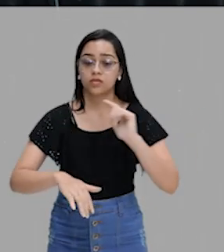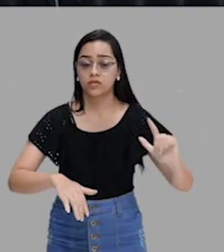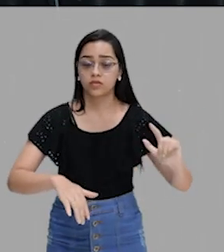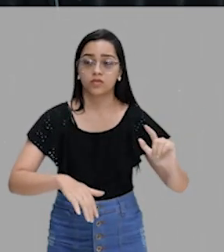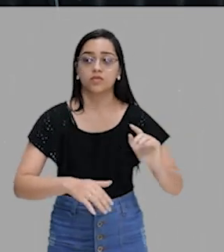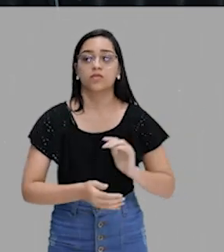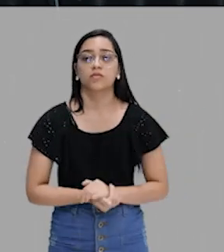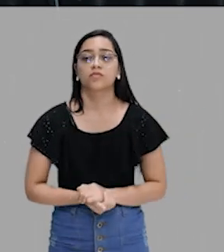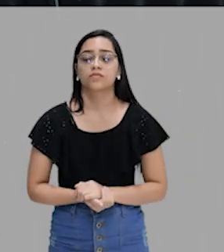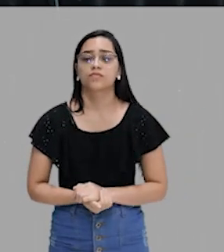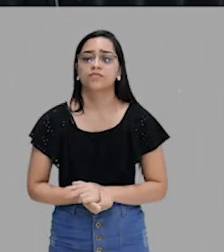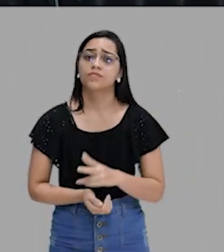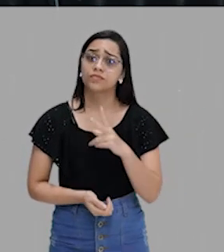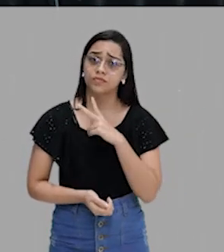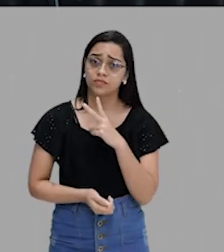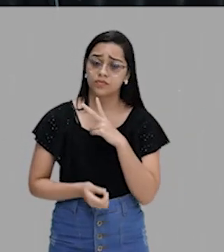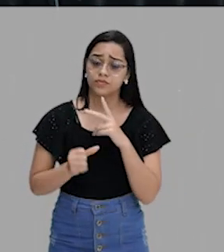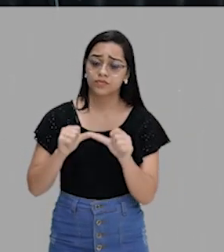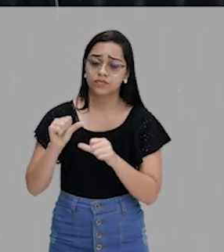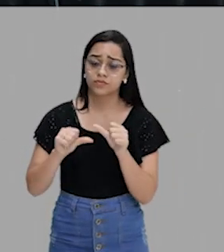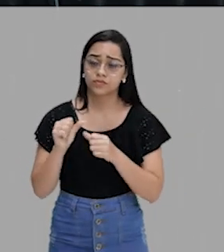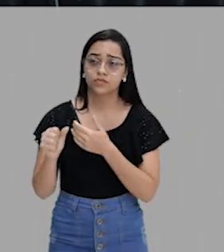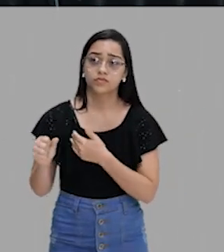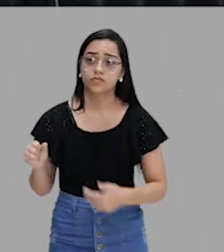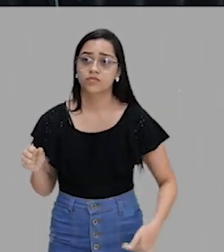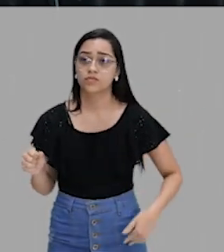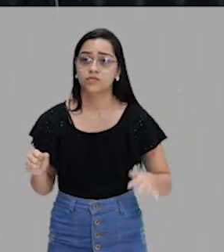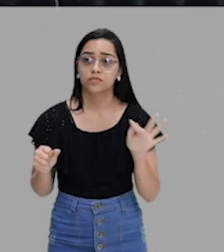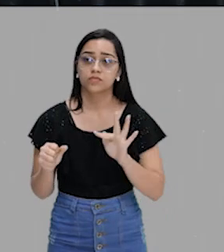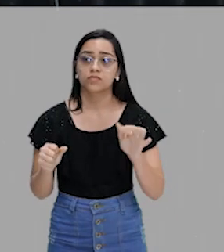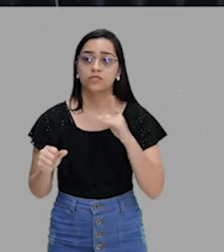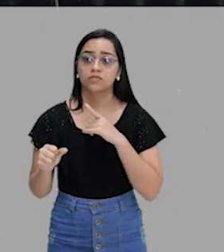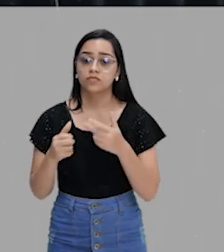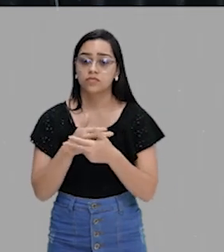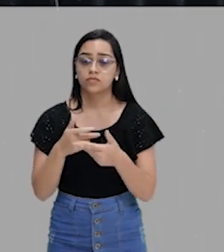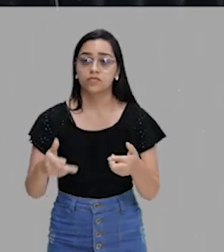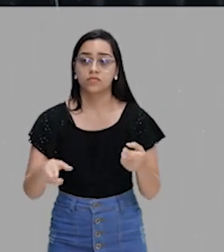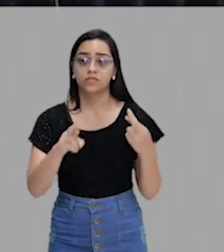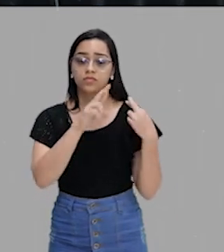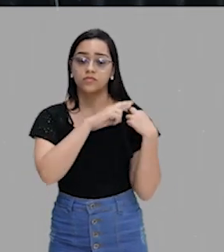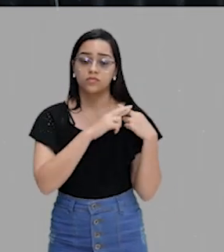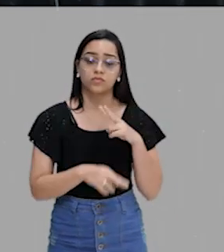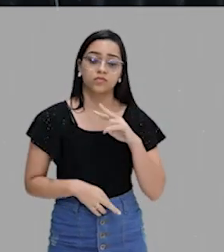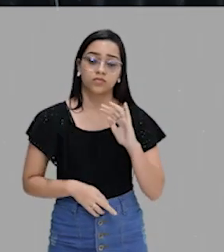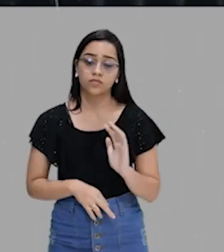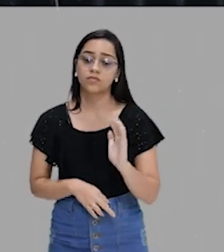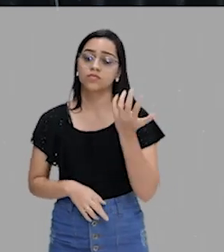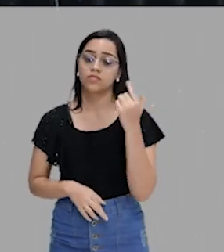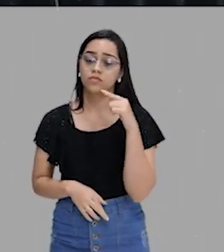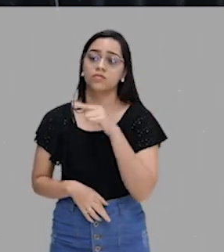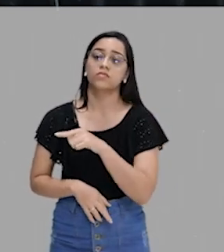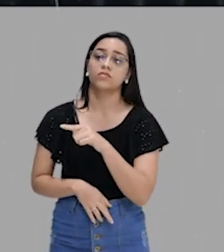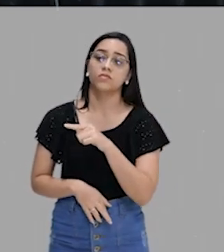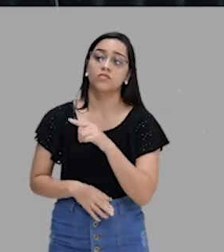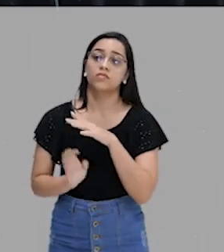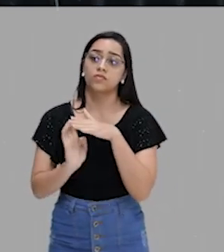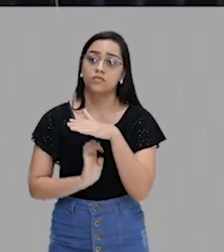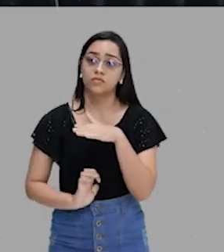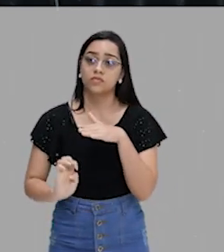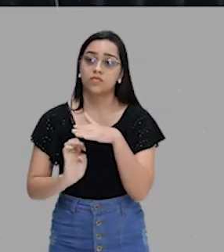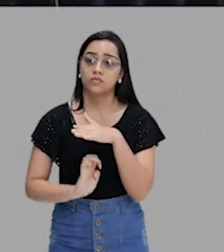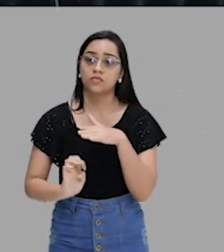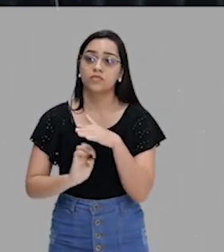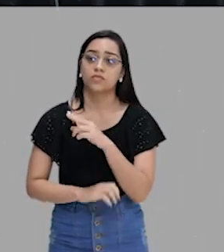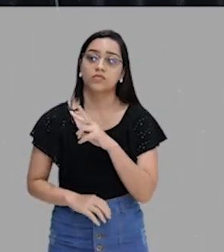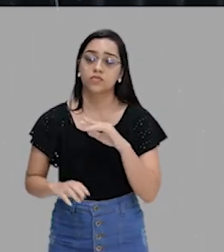Então, terceirizando, aí o governo deixa de ter certas responsabilidades por coisas que vão acontecer ali. Né? É a empresa